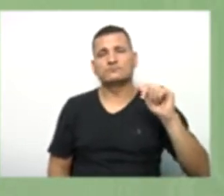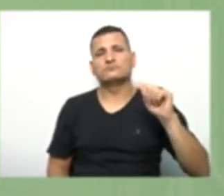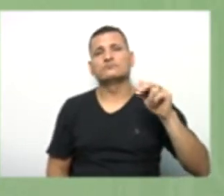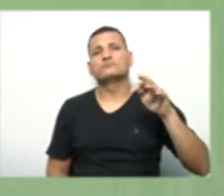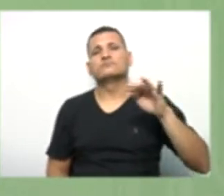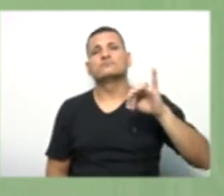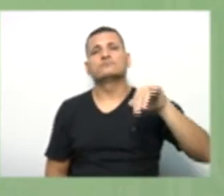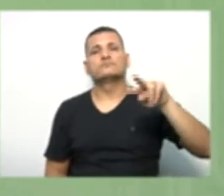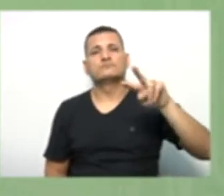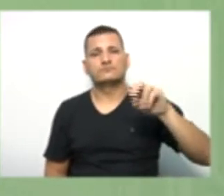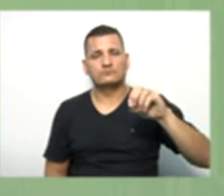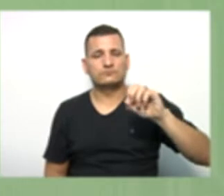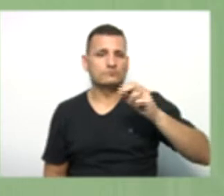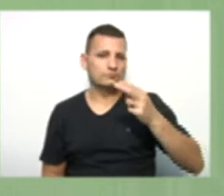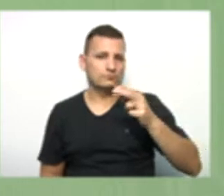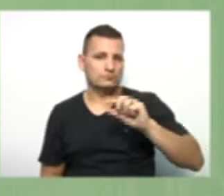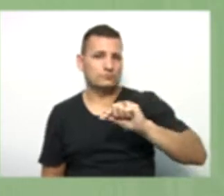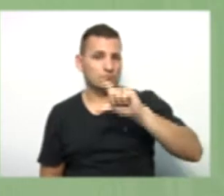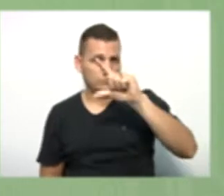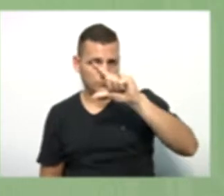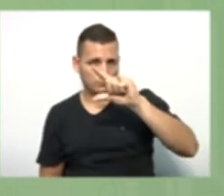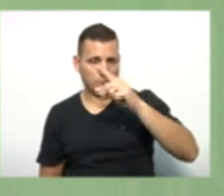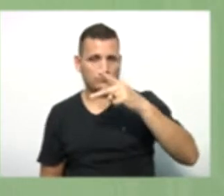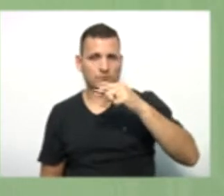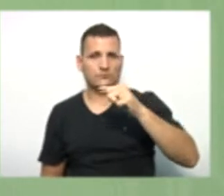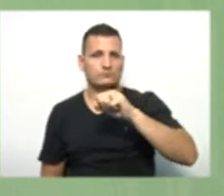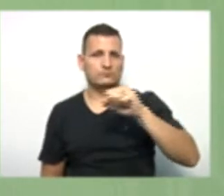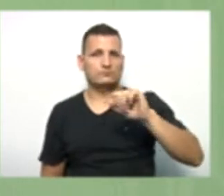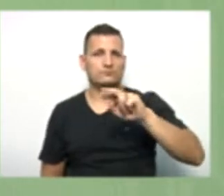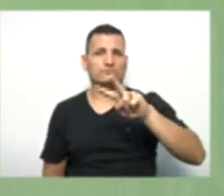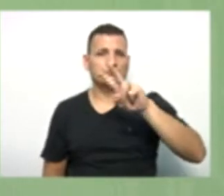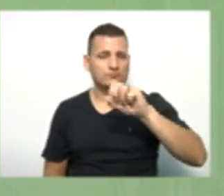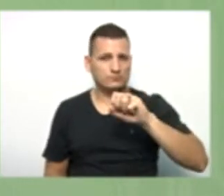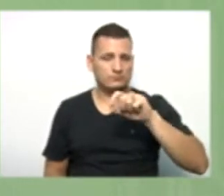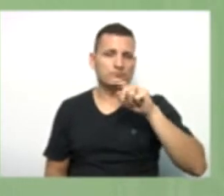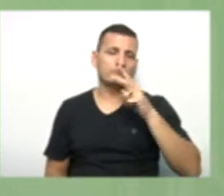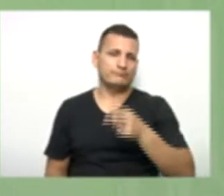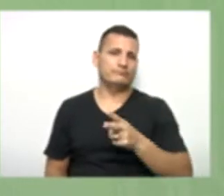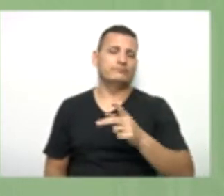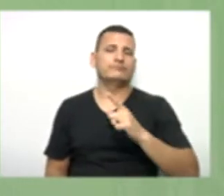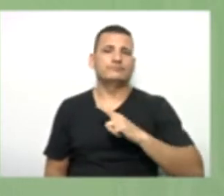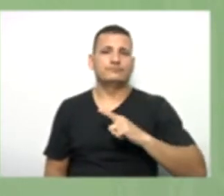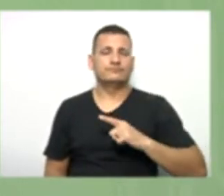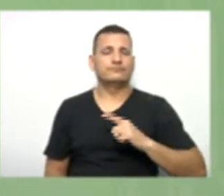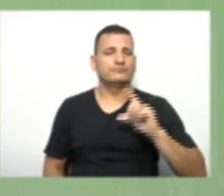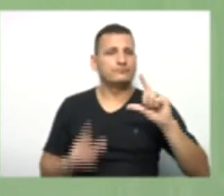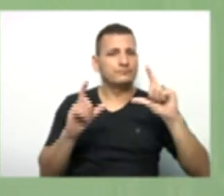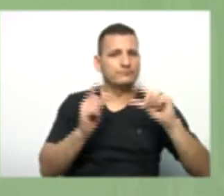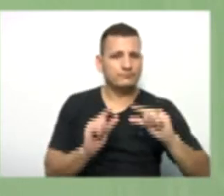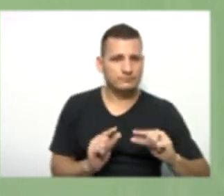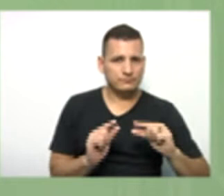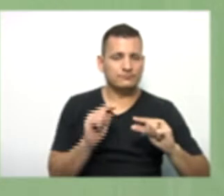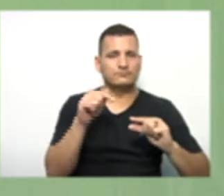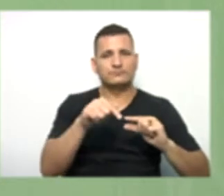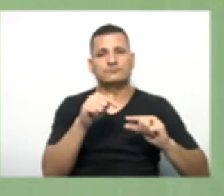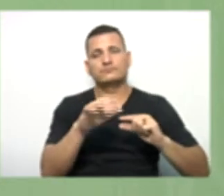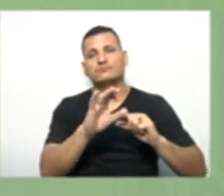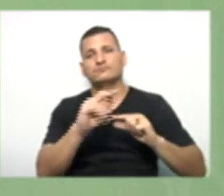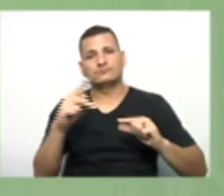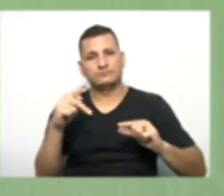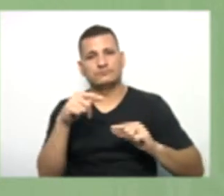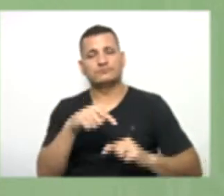o passivo, sempre provocam diminuições na situação líquida da